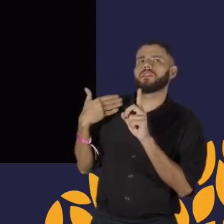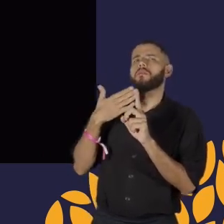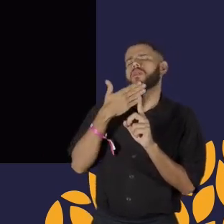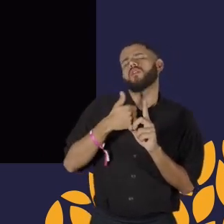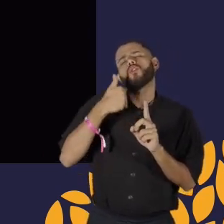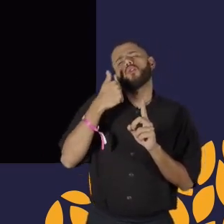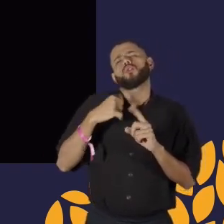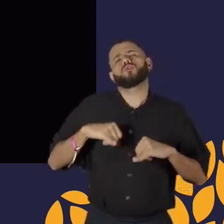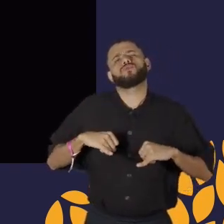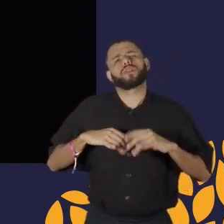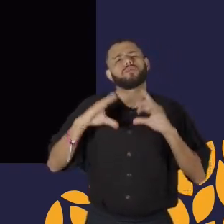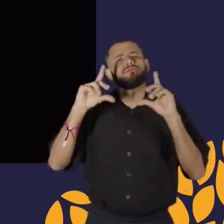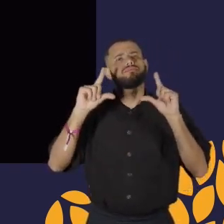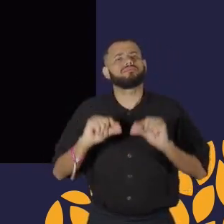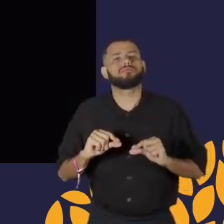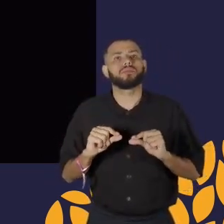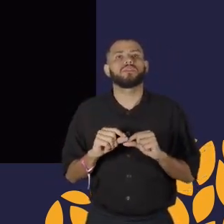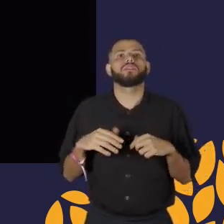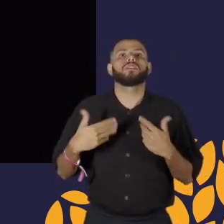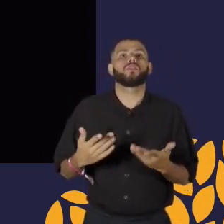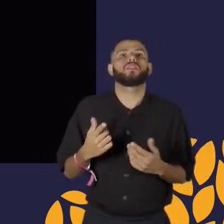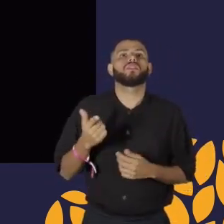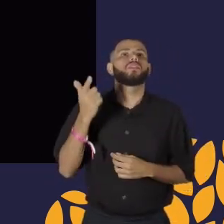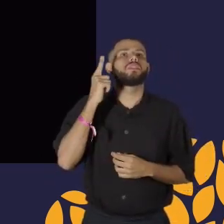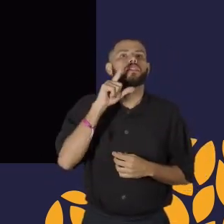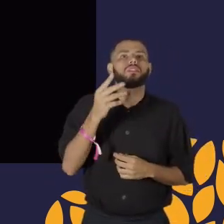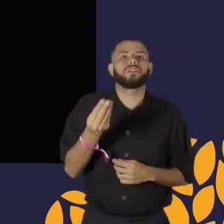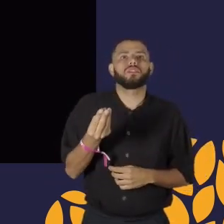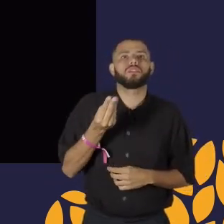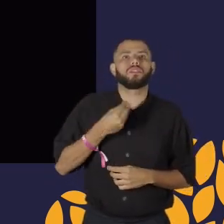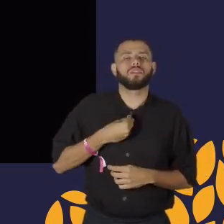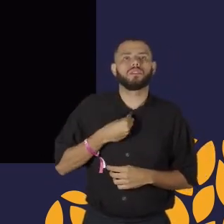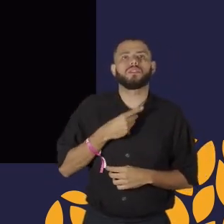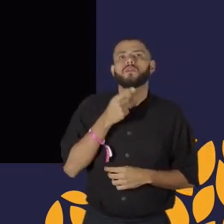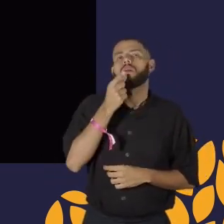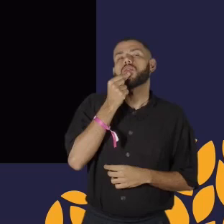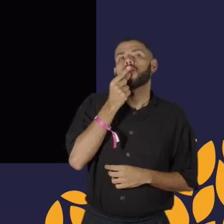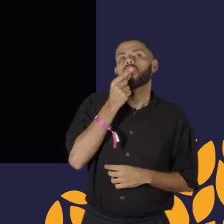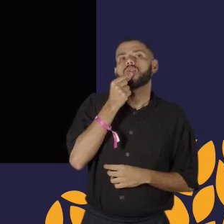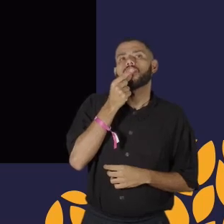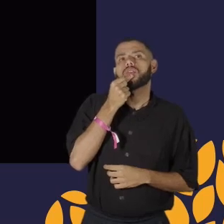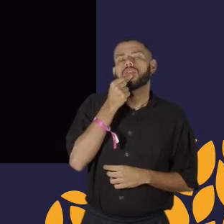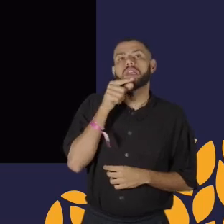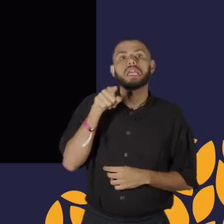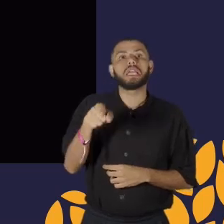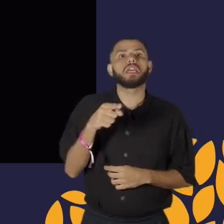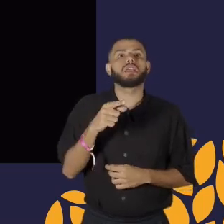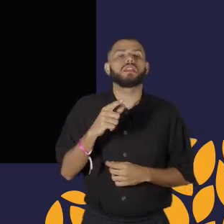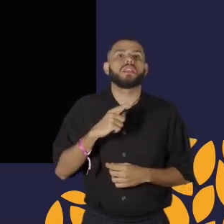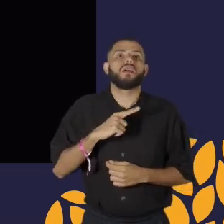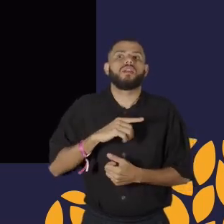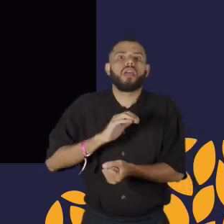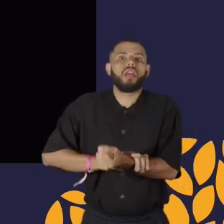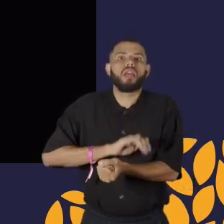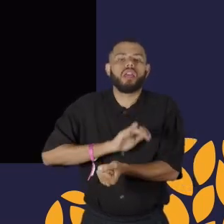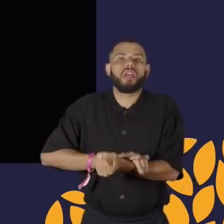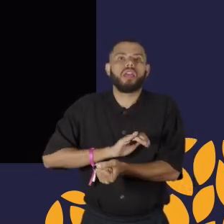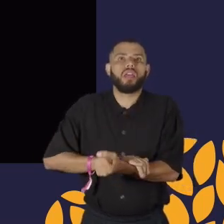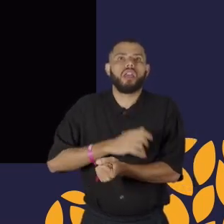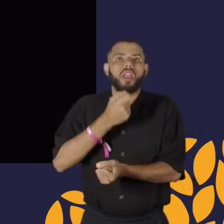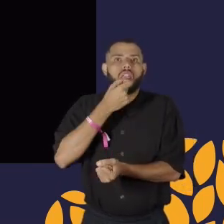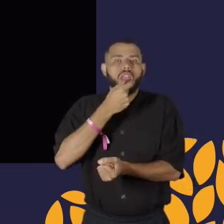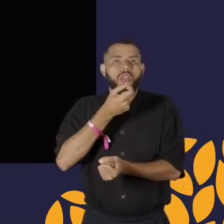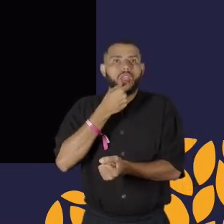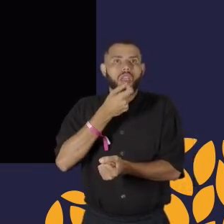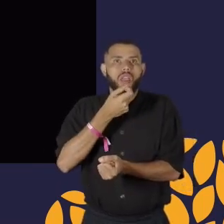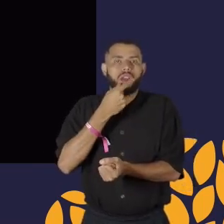cada consulta, ele recebe do médico uma dose de maconha. Han diz que estava ficando dependente de analgésicos à base de morfina